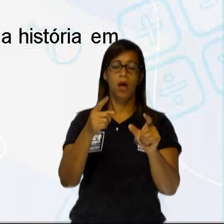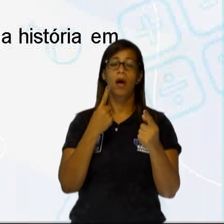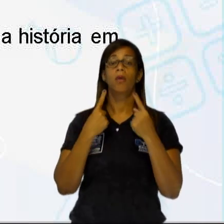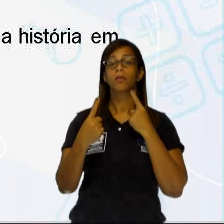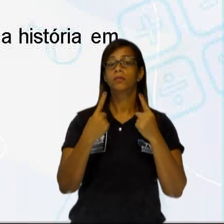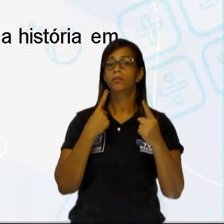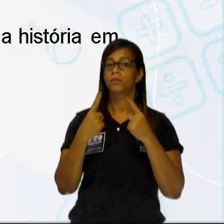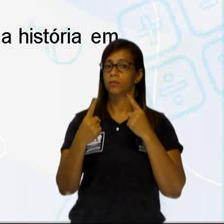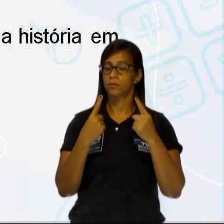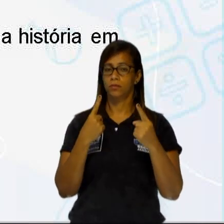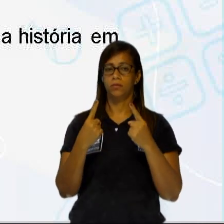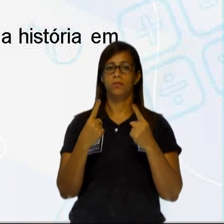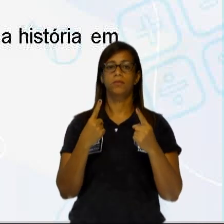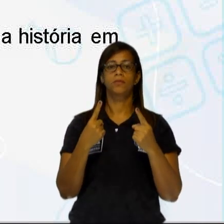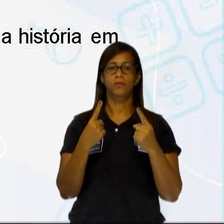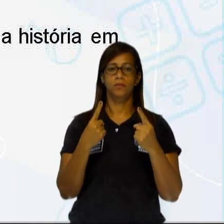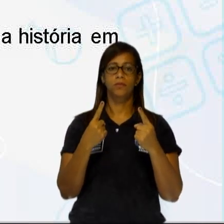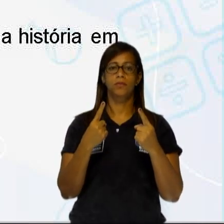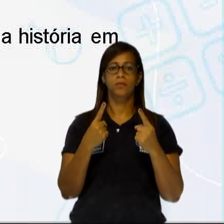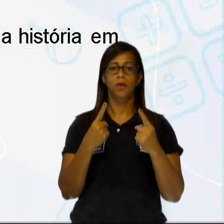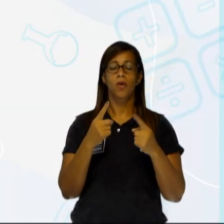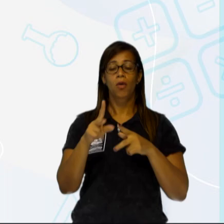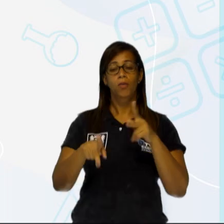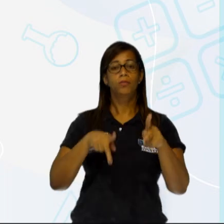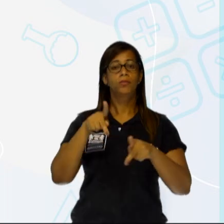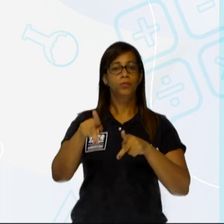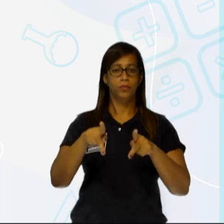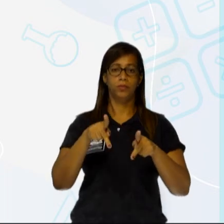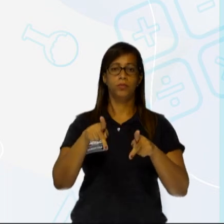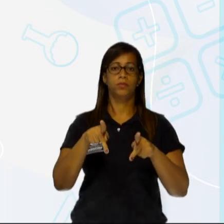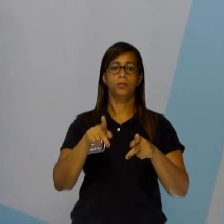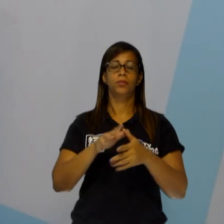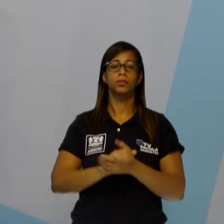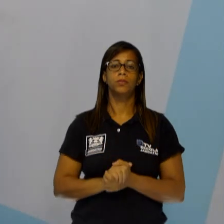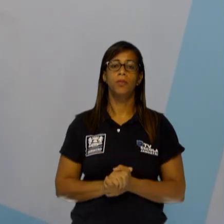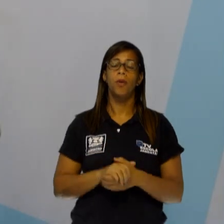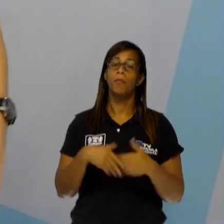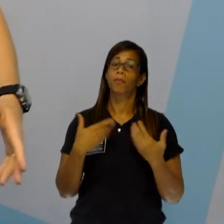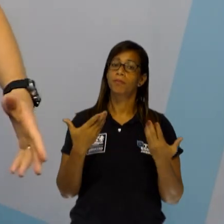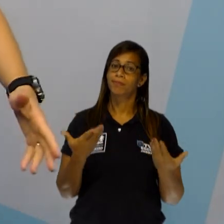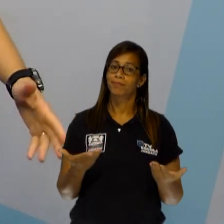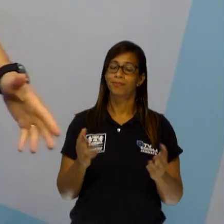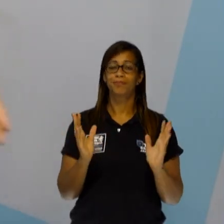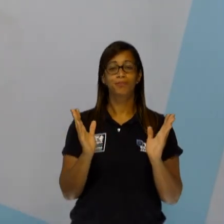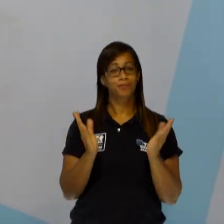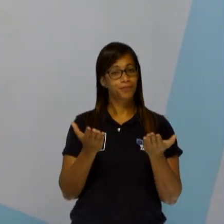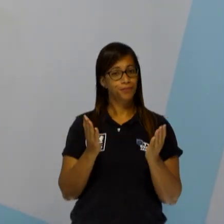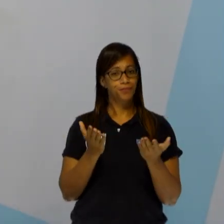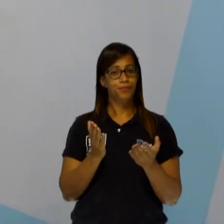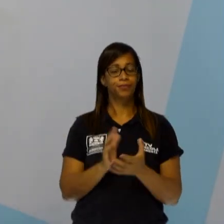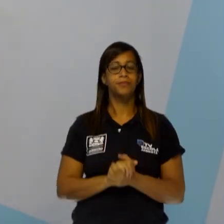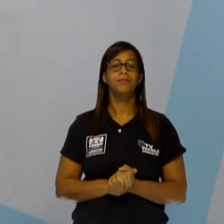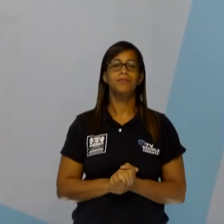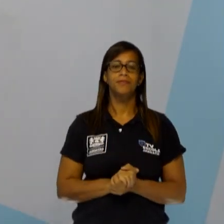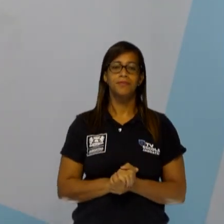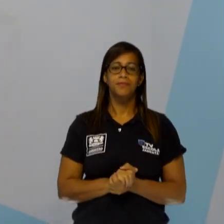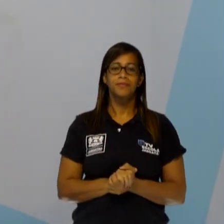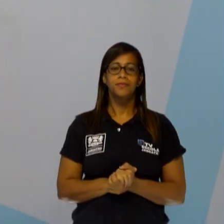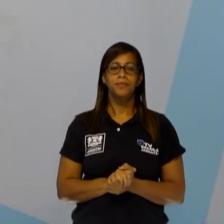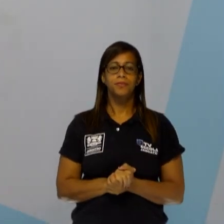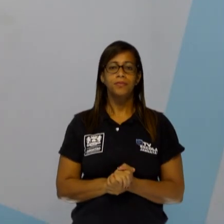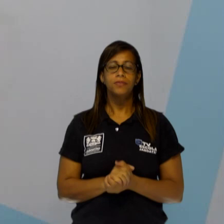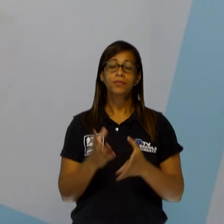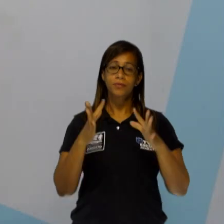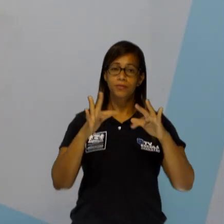diálogo direto com o público-alvo em busca do convencimento para a adesão da campanha. Bom, pessoal, este foi o nosso encontro aí do